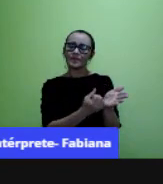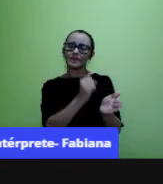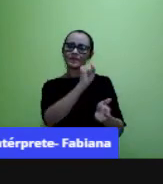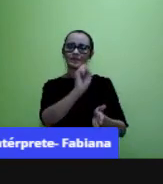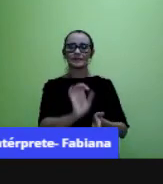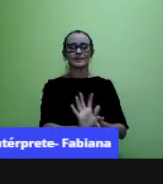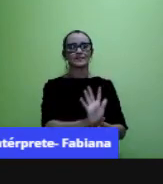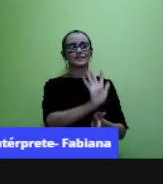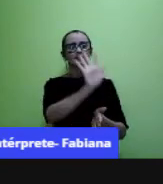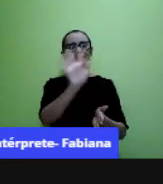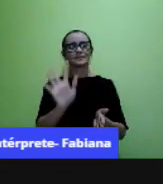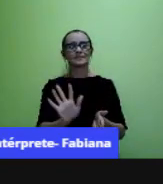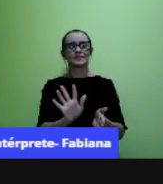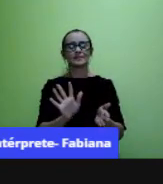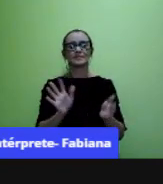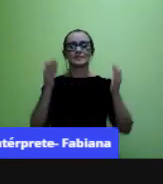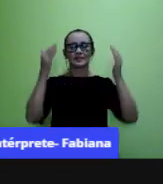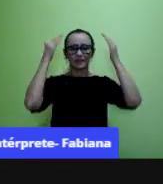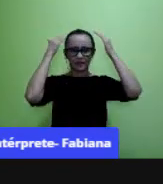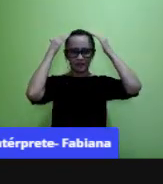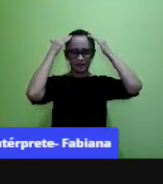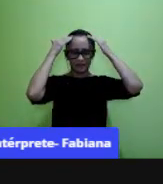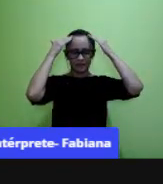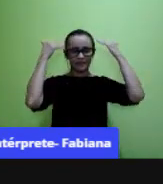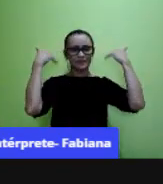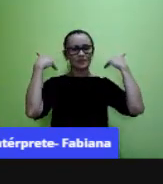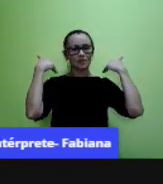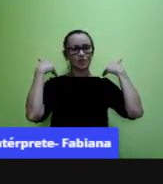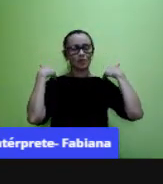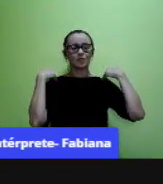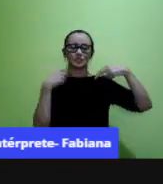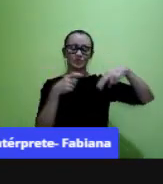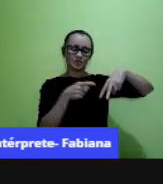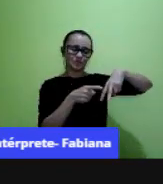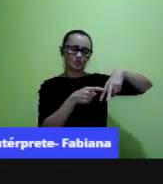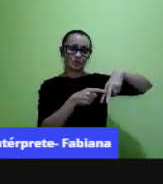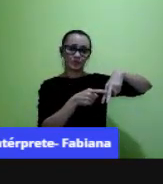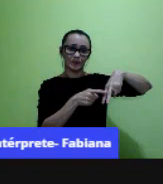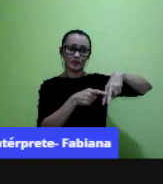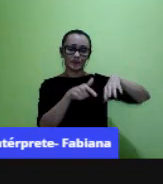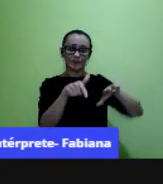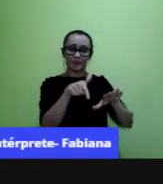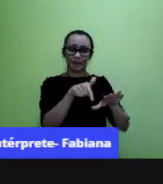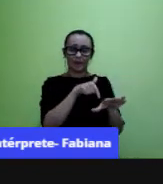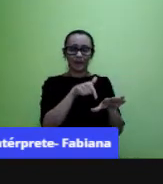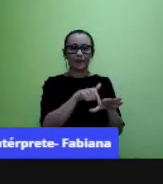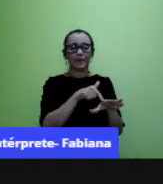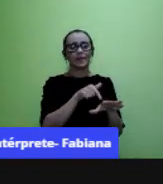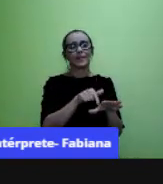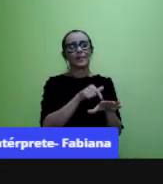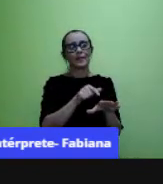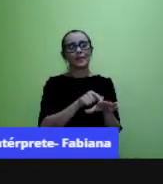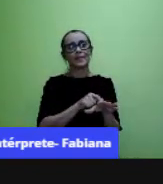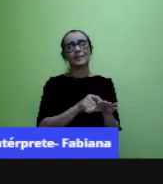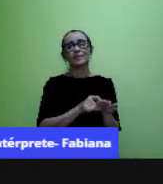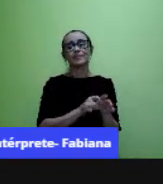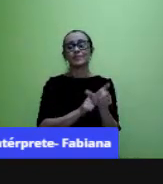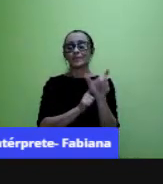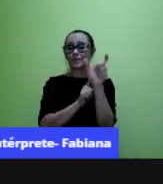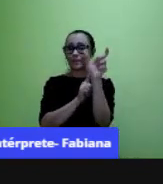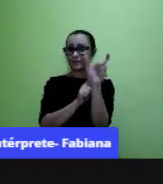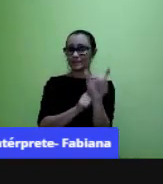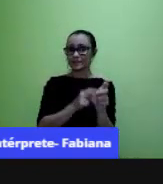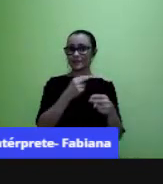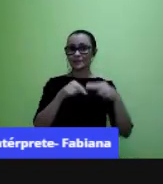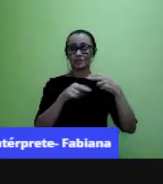do cabeça, ombro, joelho e pé. Coloquei a letra da música, ainda fiz a sugestão do vídeo, se o pai puder